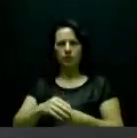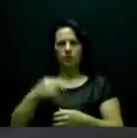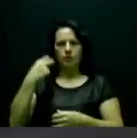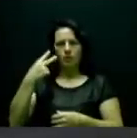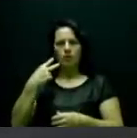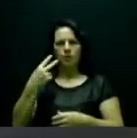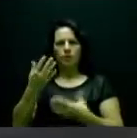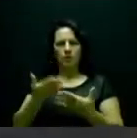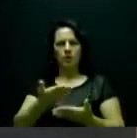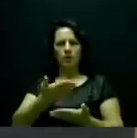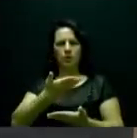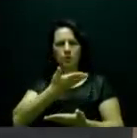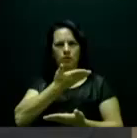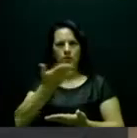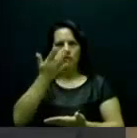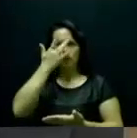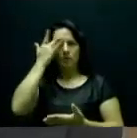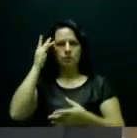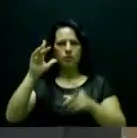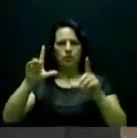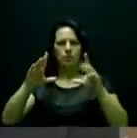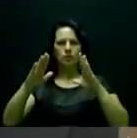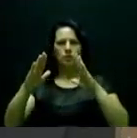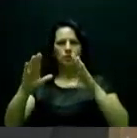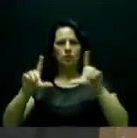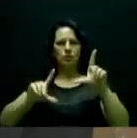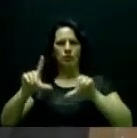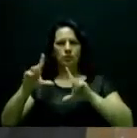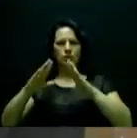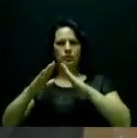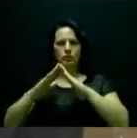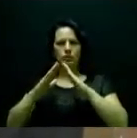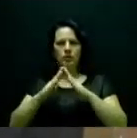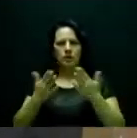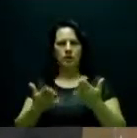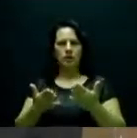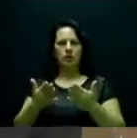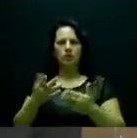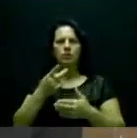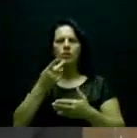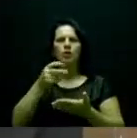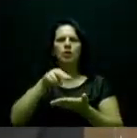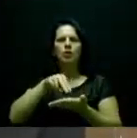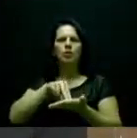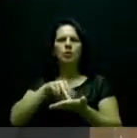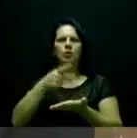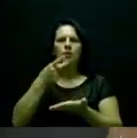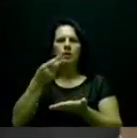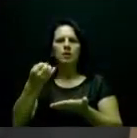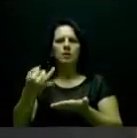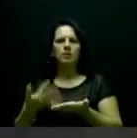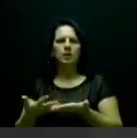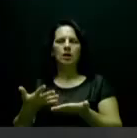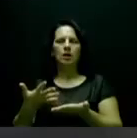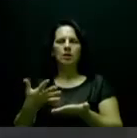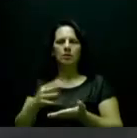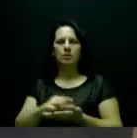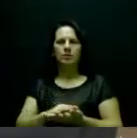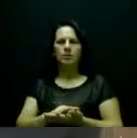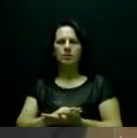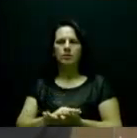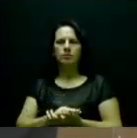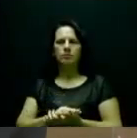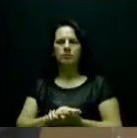queria que falasse para os nossos amigos telespectadores o motivo ao qual levou o senhor a utilizar em explicação pessoal o espaço que é reservado aos